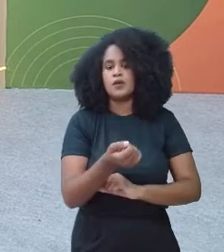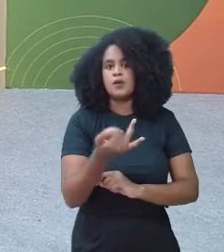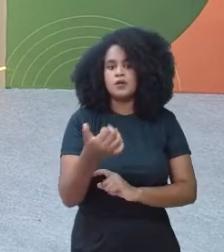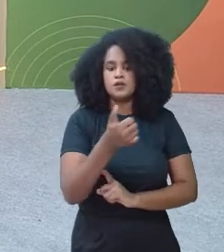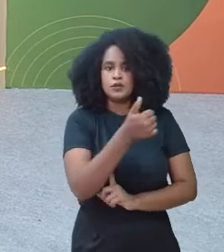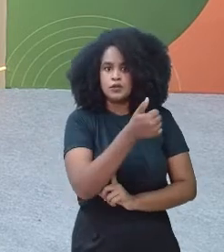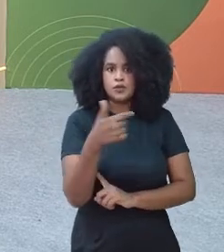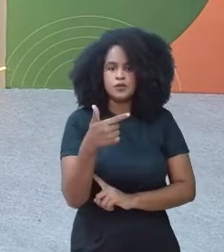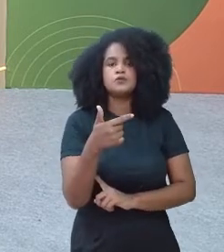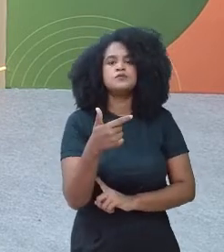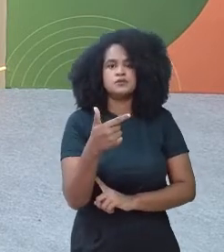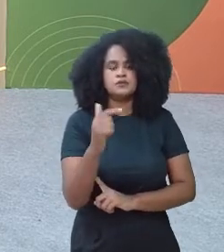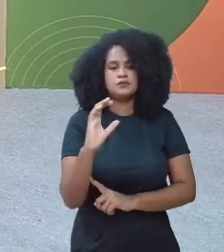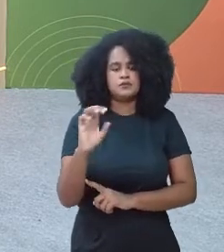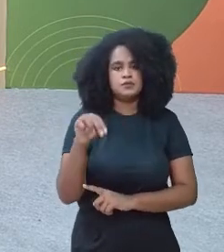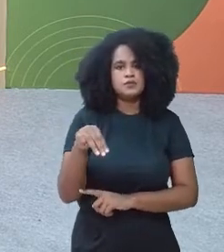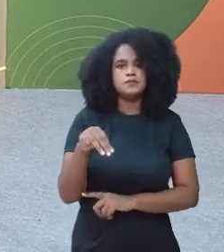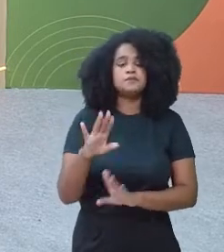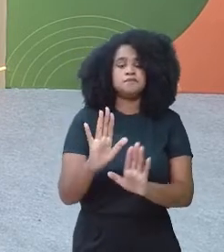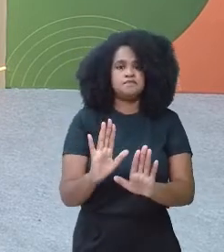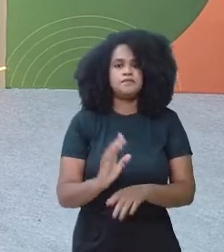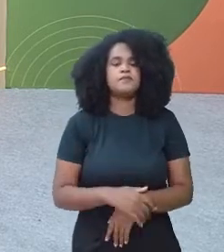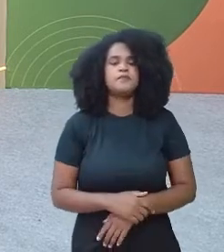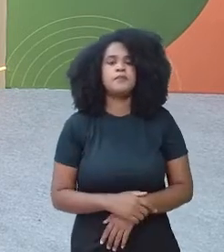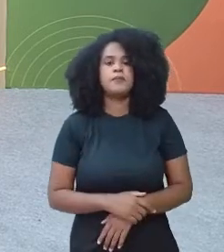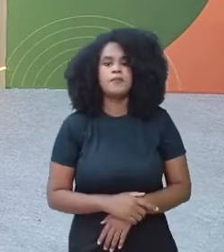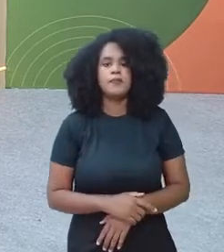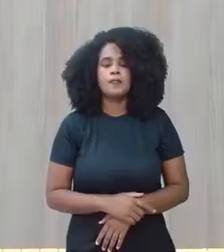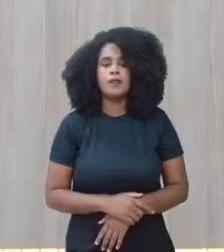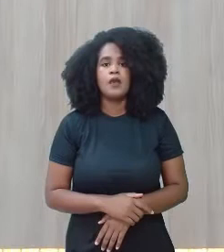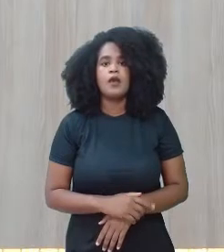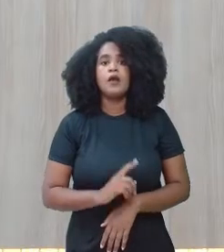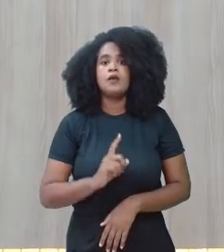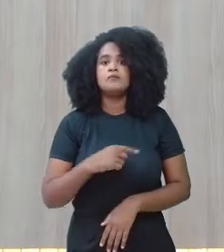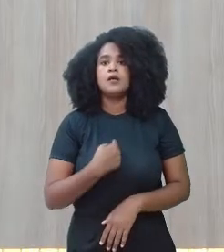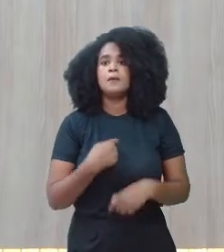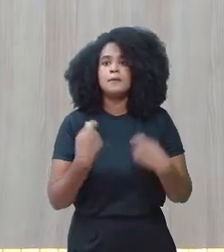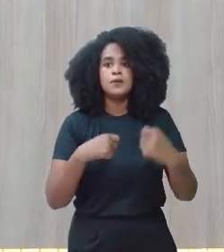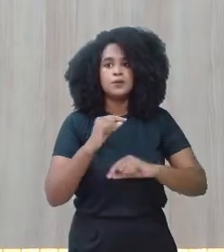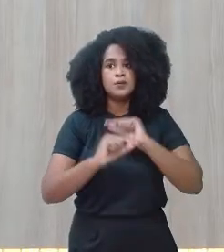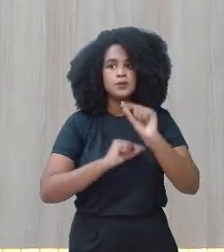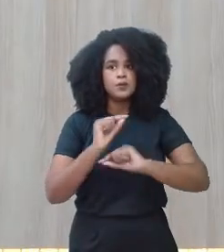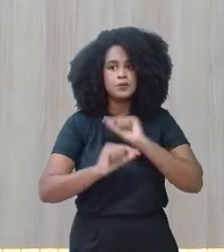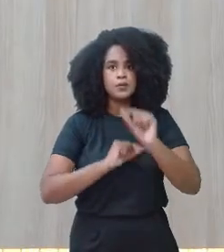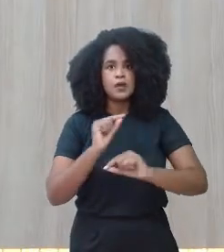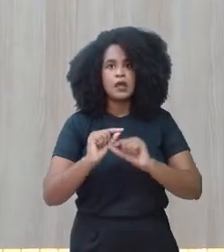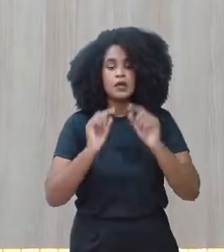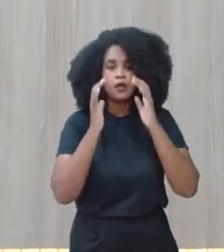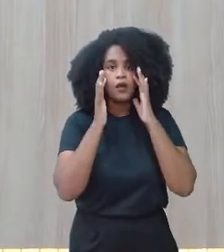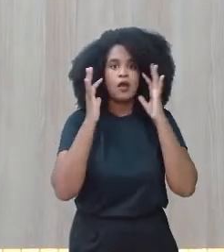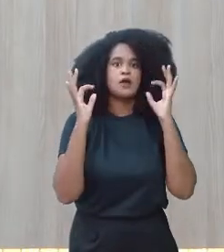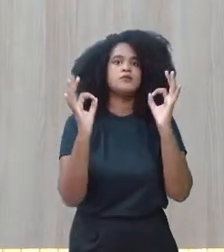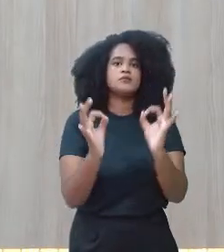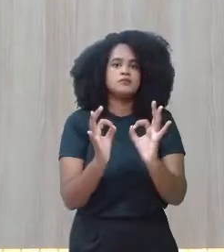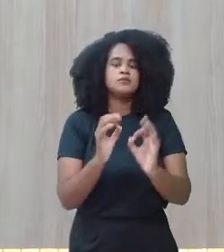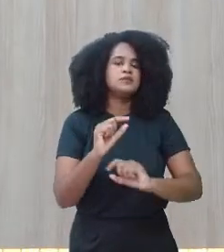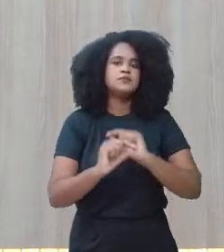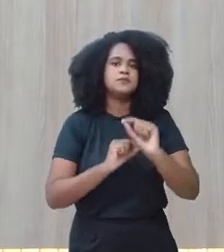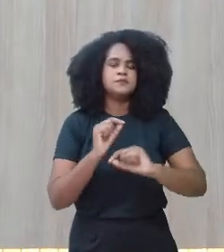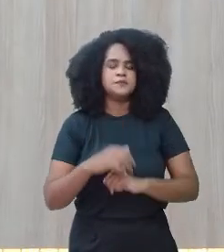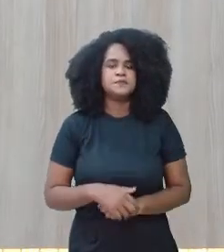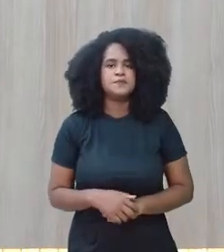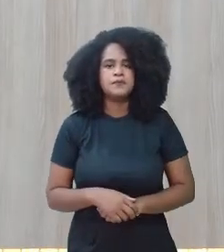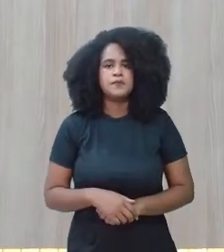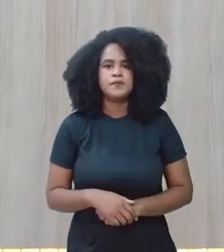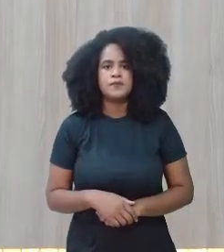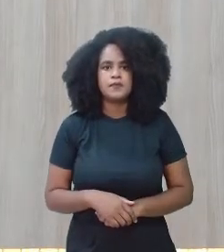também. O que a gente consegue relacionar numa observação? Olha, eu coloquei até uma exclamaçãozinha aqui para não esquecer de dizer a vocês.